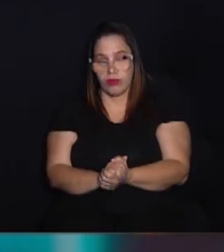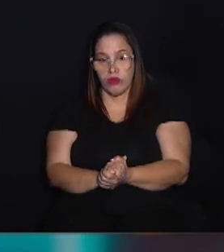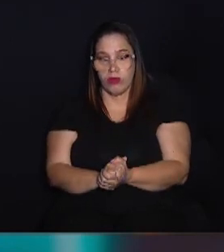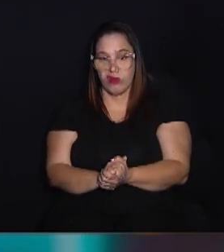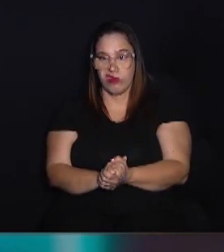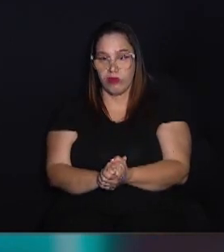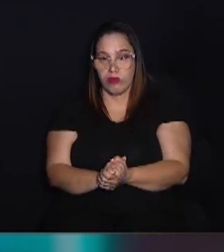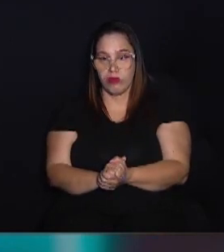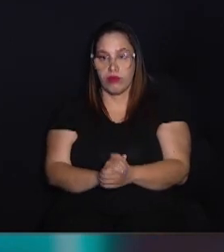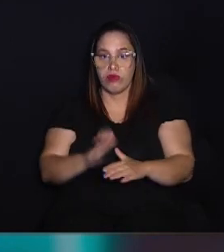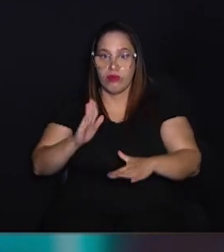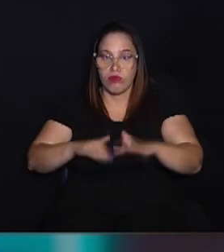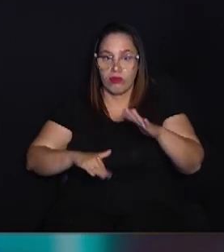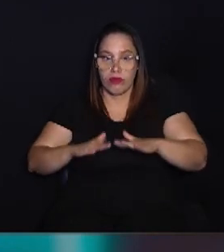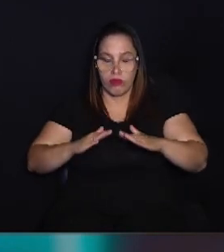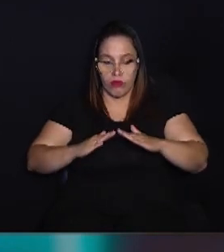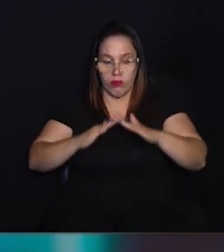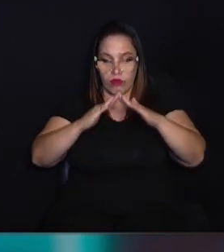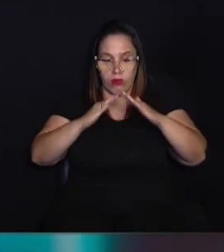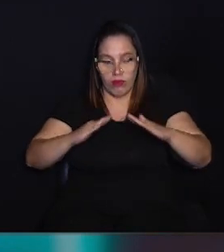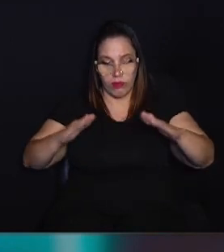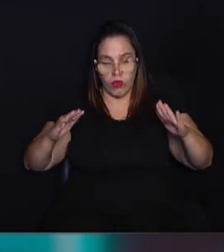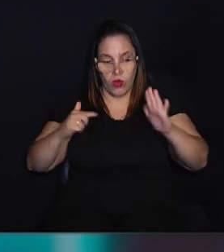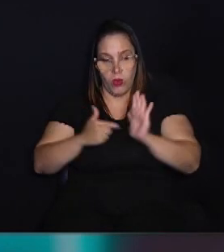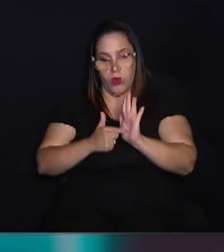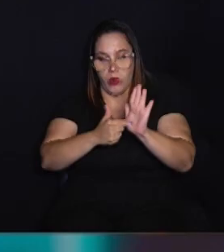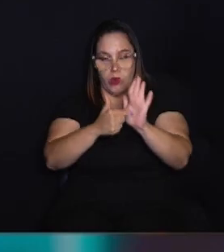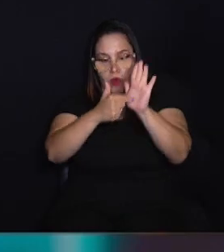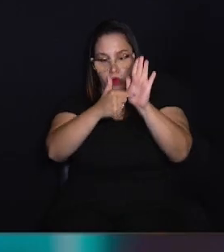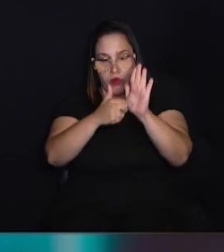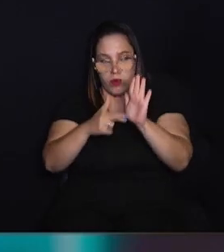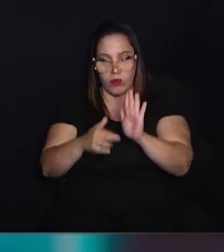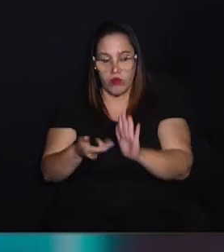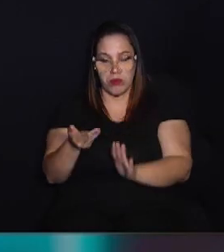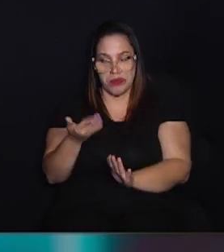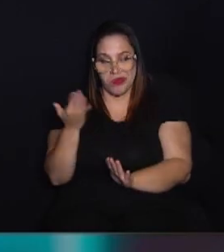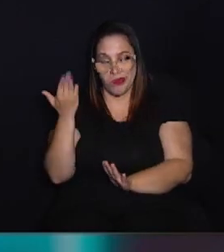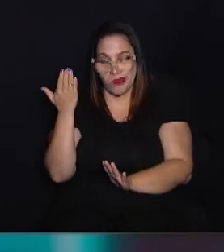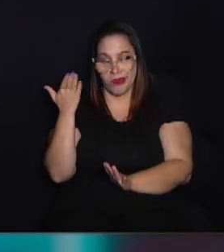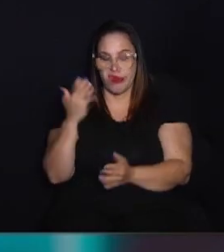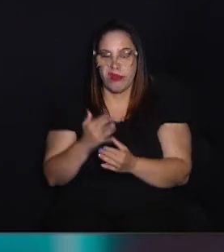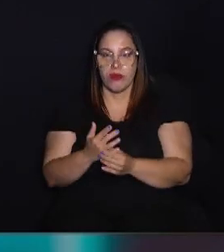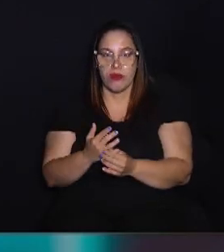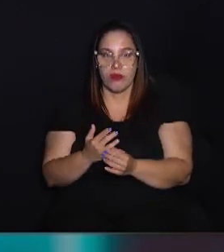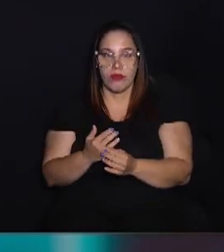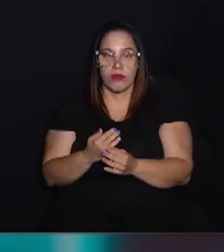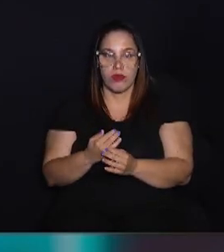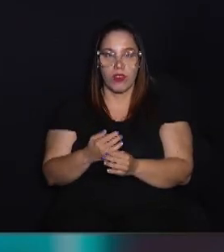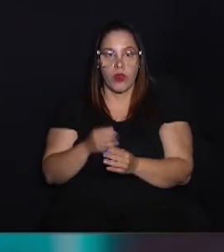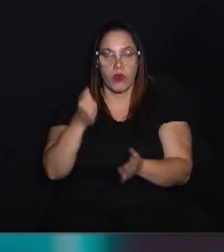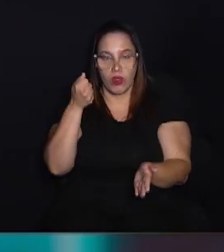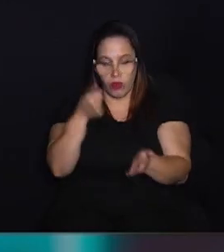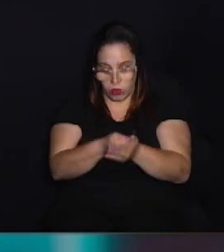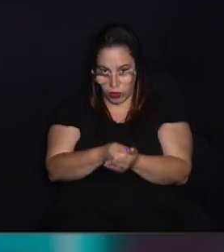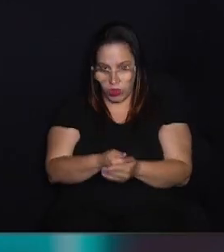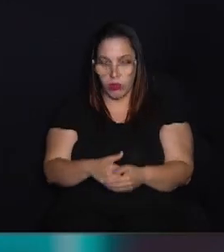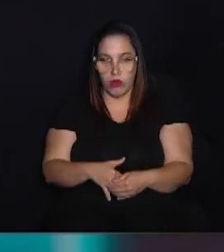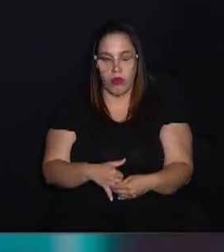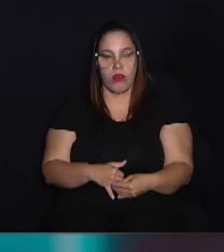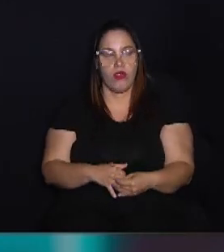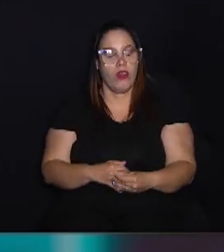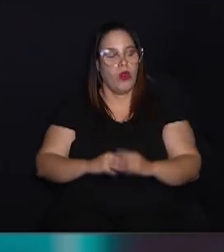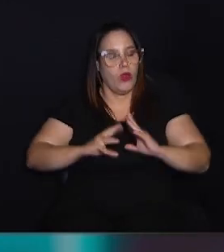mantém as mesmas pirâmides que a gente vem apresentando nos relatórios anteriores. até que, de fato, a gente tenha todos os